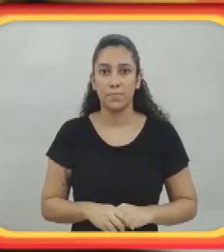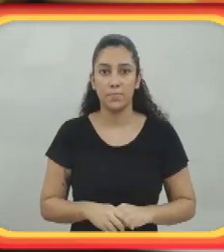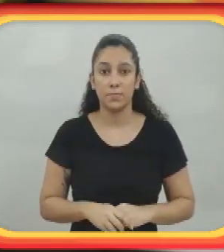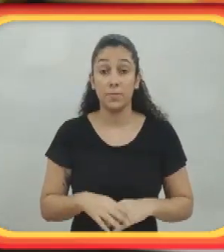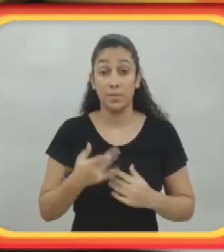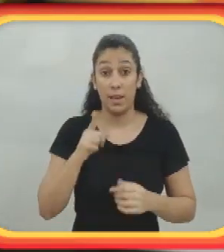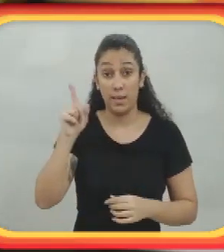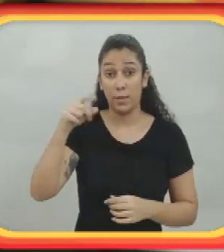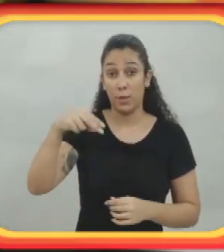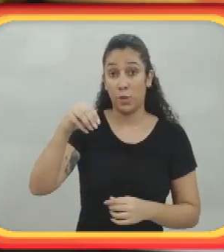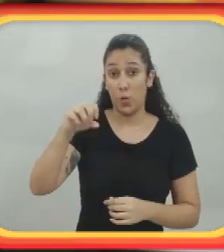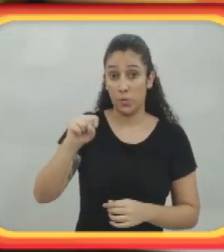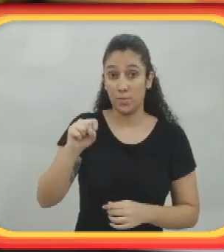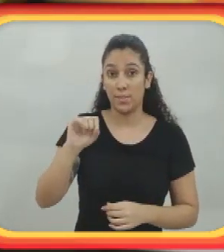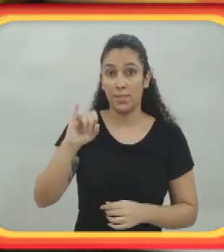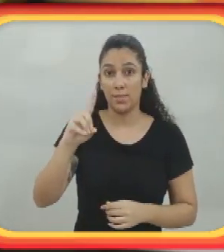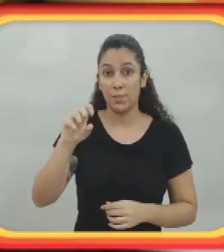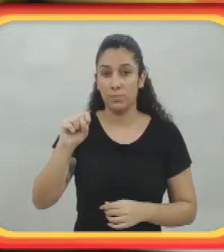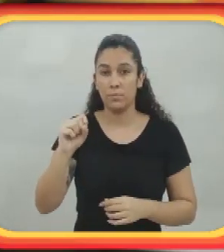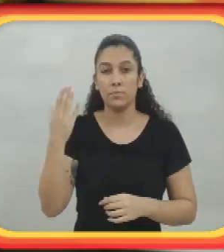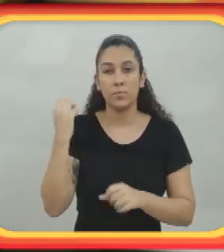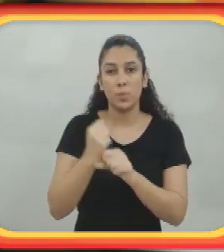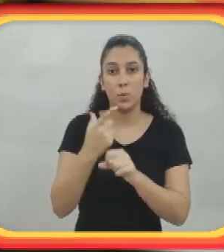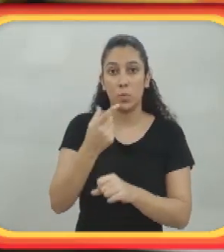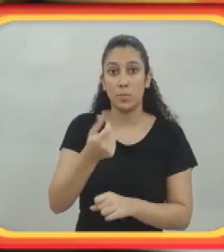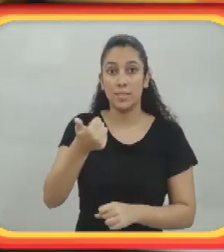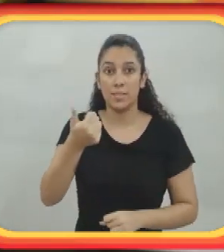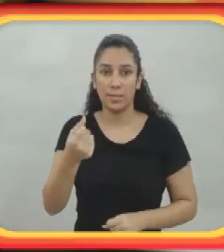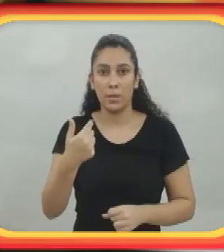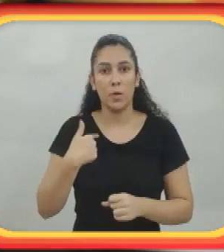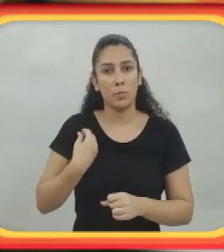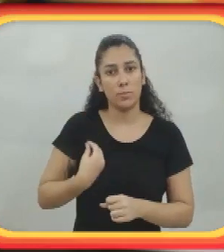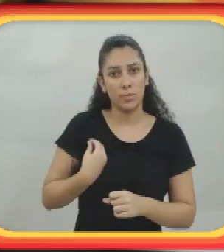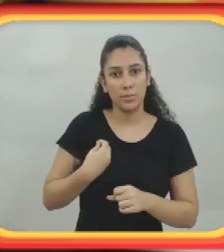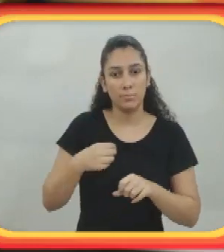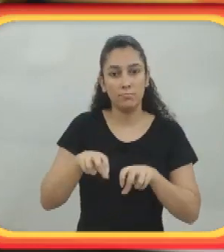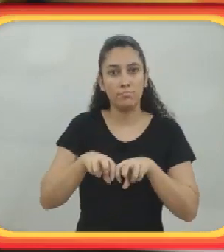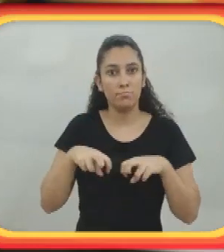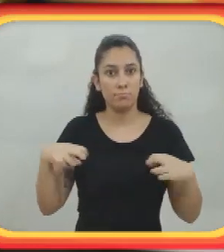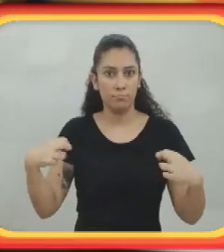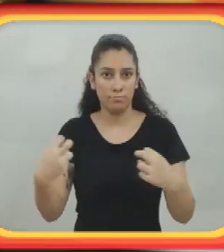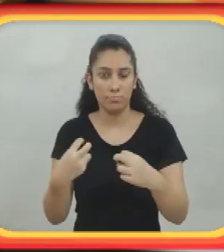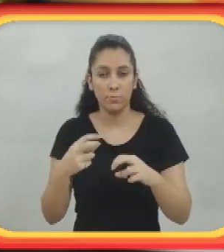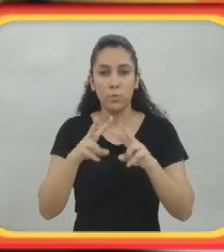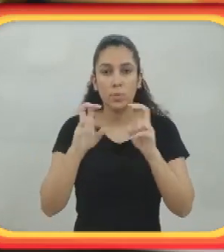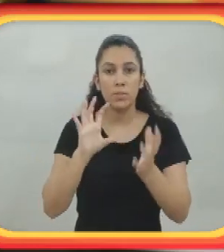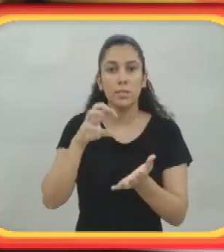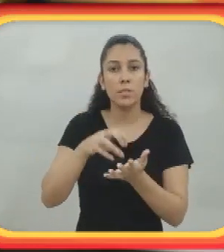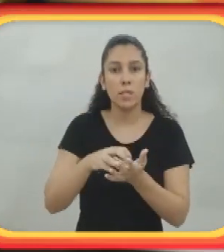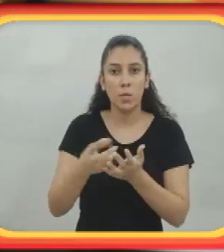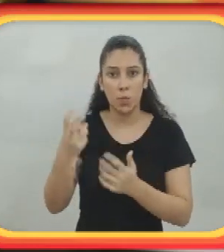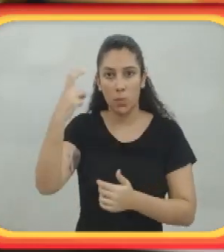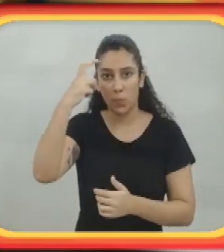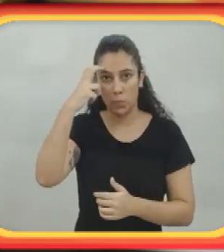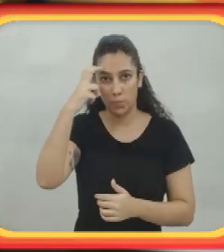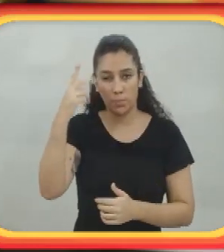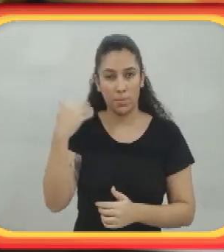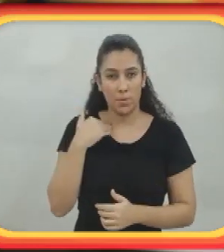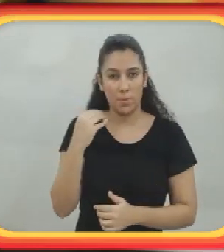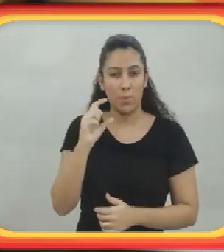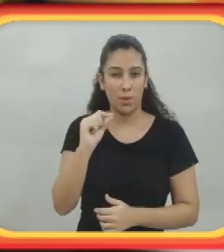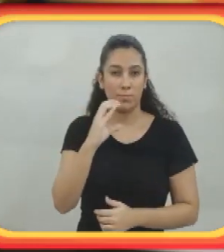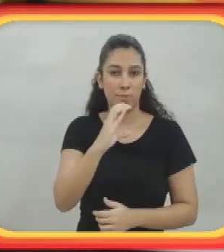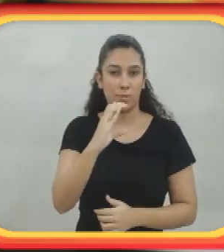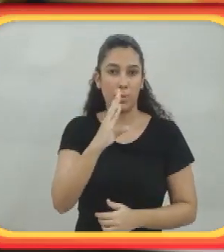de 2016, eu estava participando de uma mesa redonda no Centro Cultural Banco